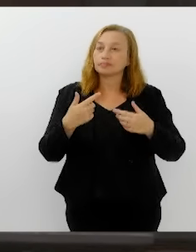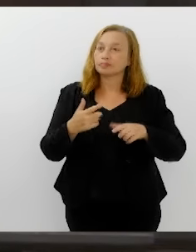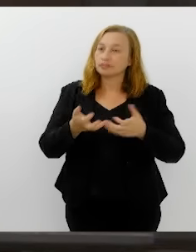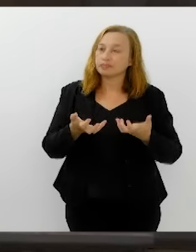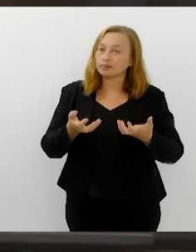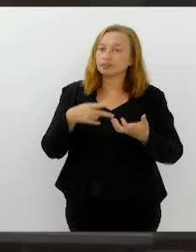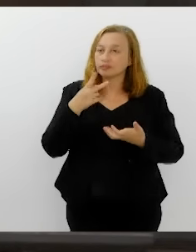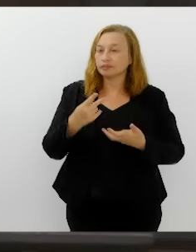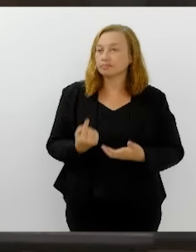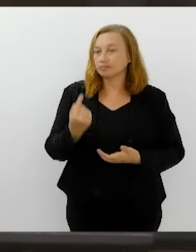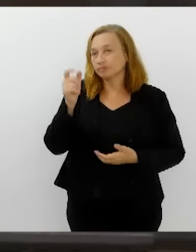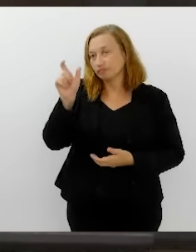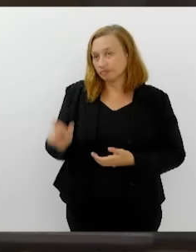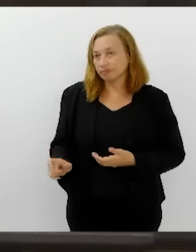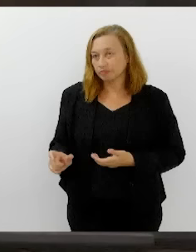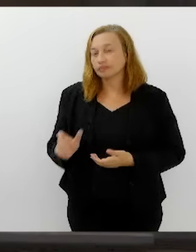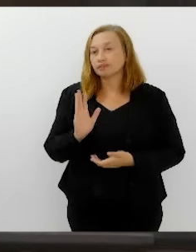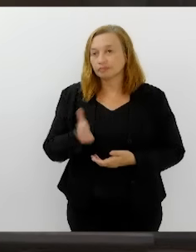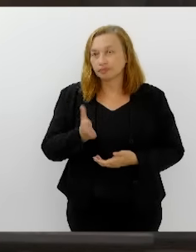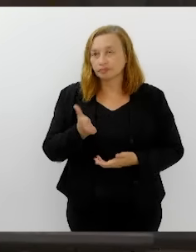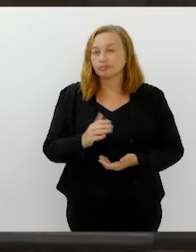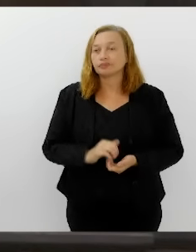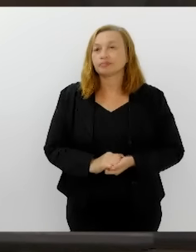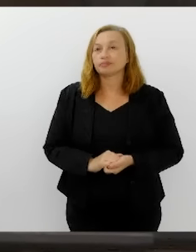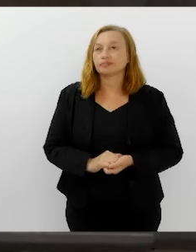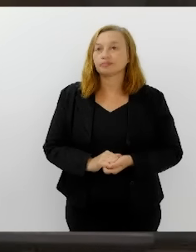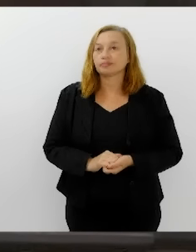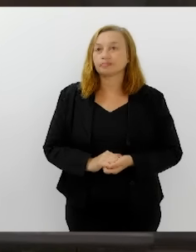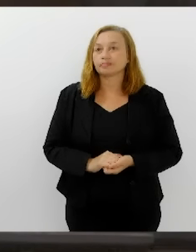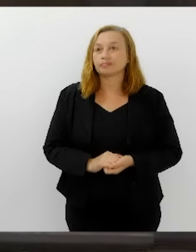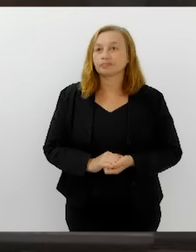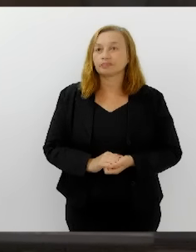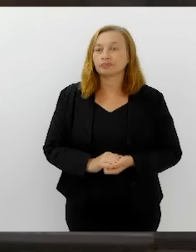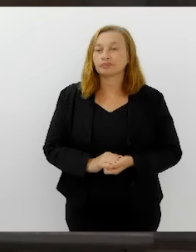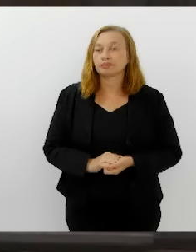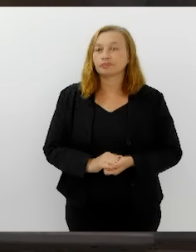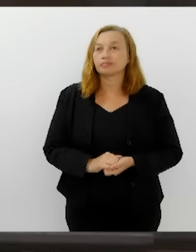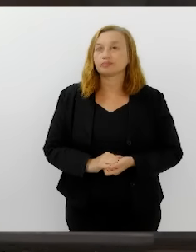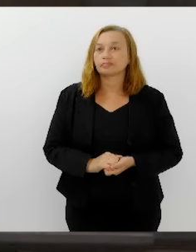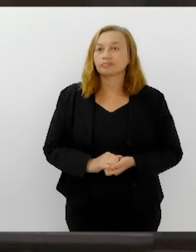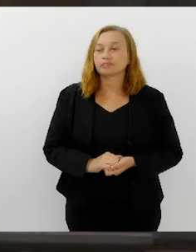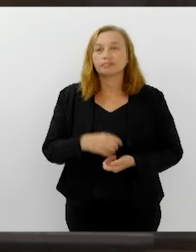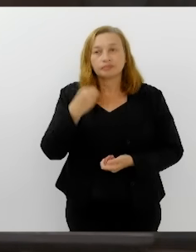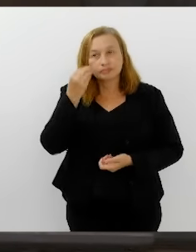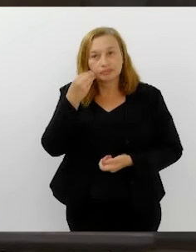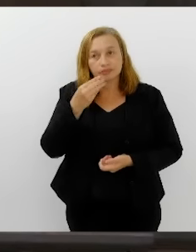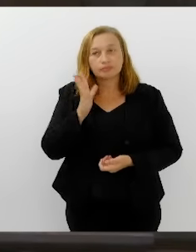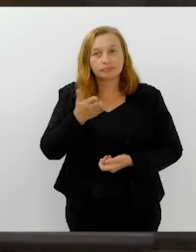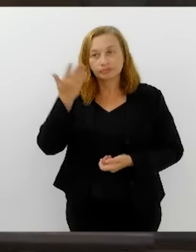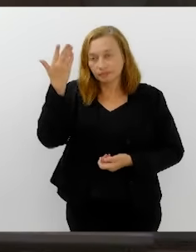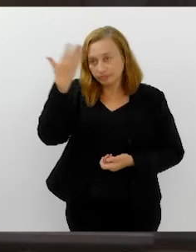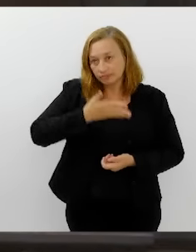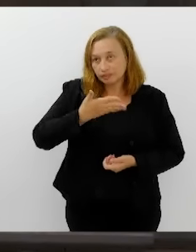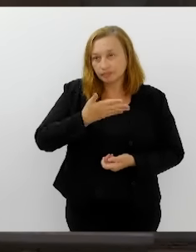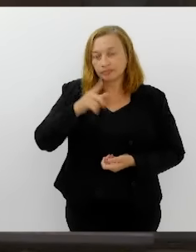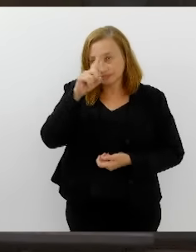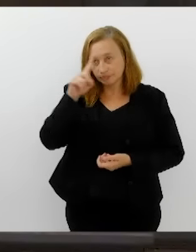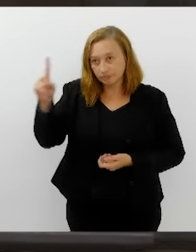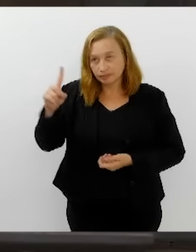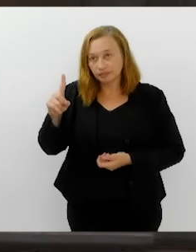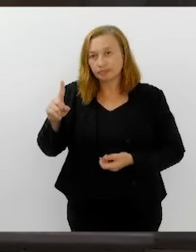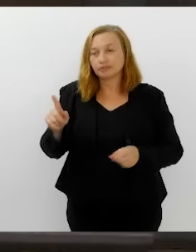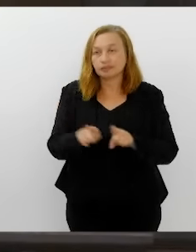pessoa que já foi testada e aprovada, não só por Deus, mas também